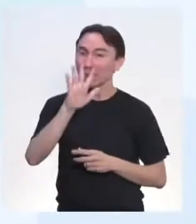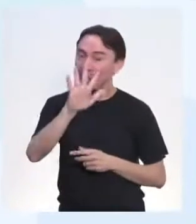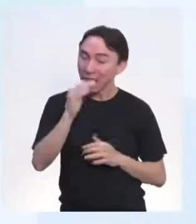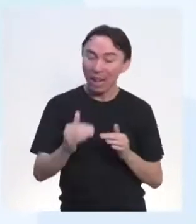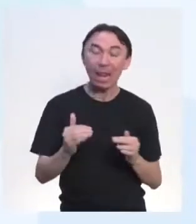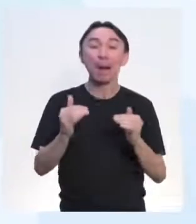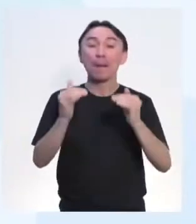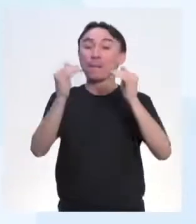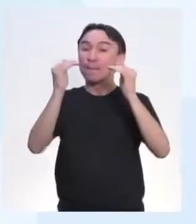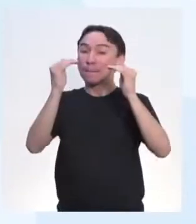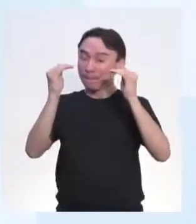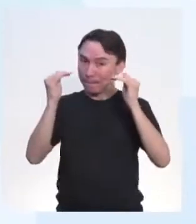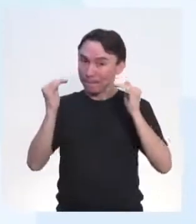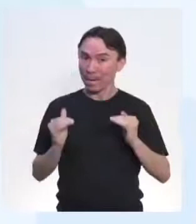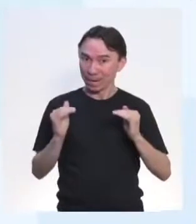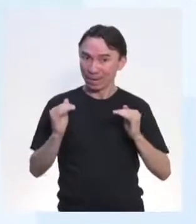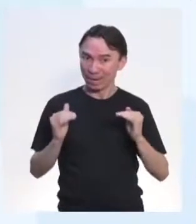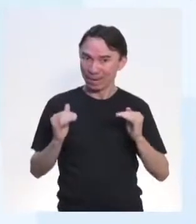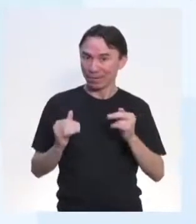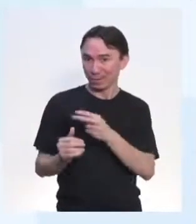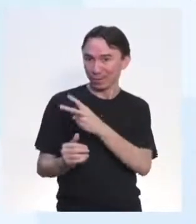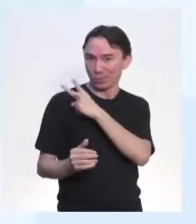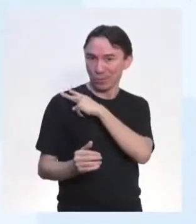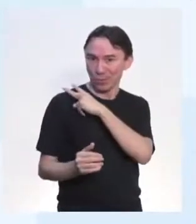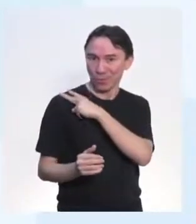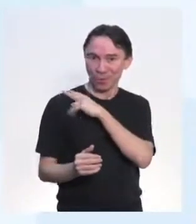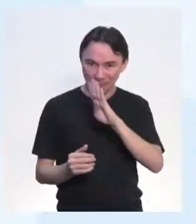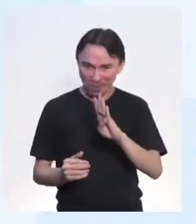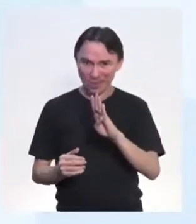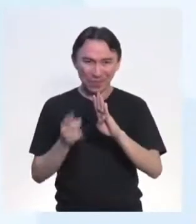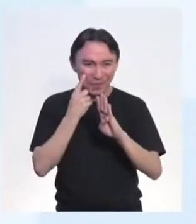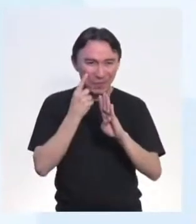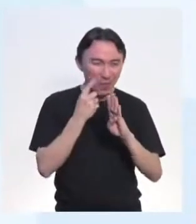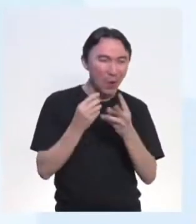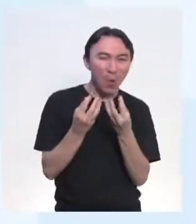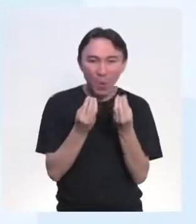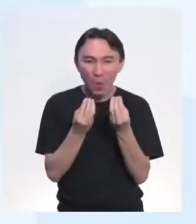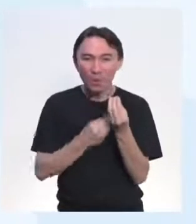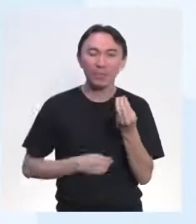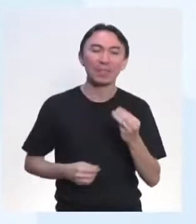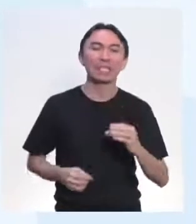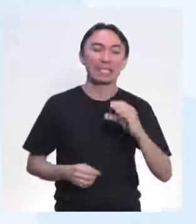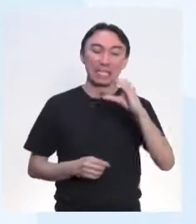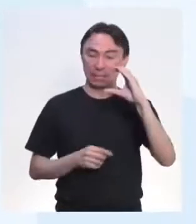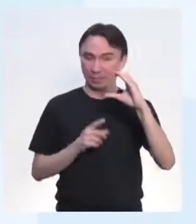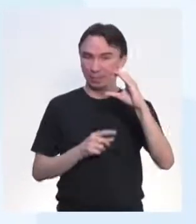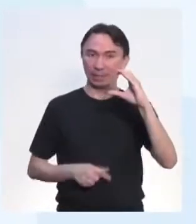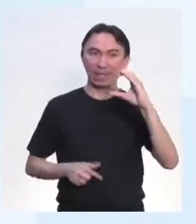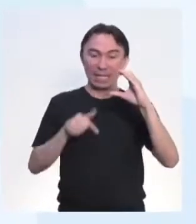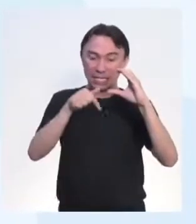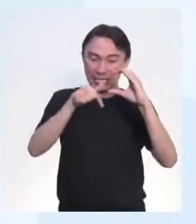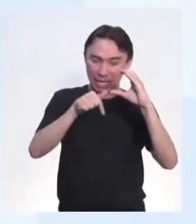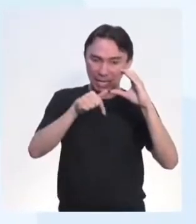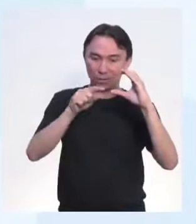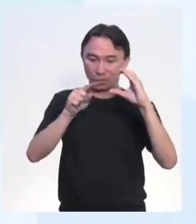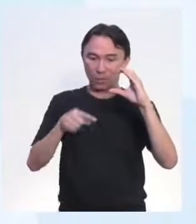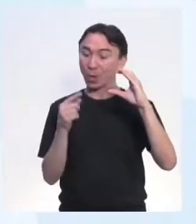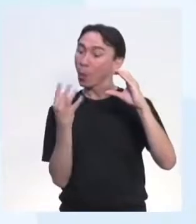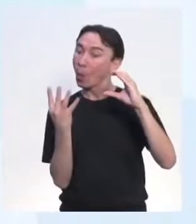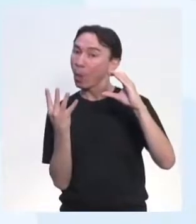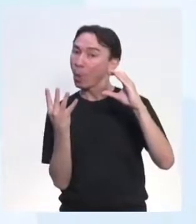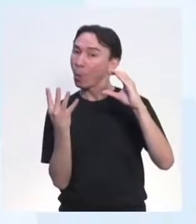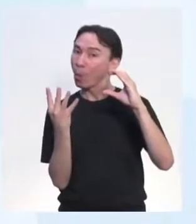da segunda B. Então, vamos calcular a combinação da segunda B. 7 alunos de 4 em